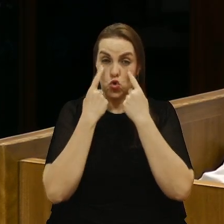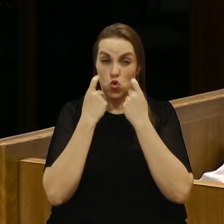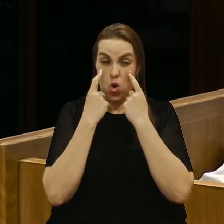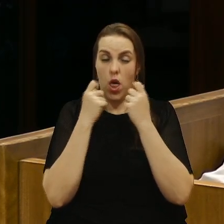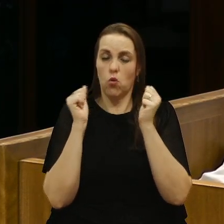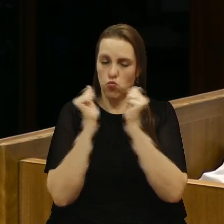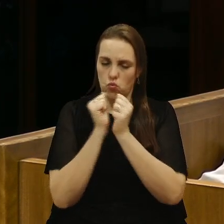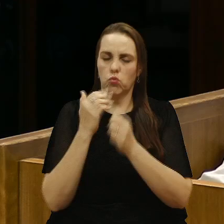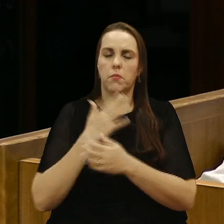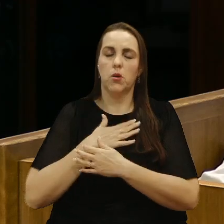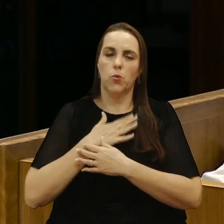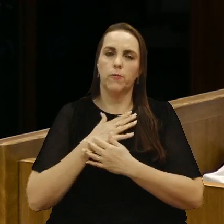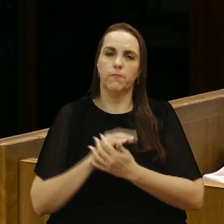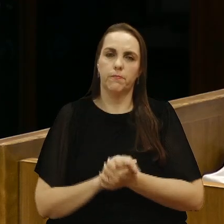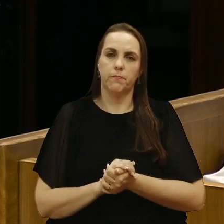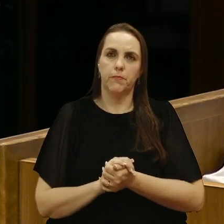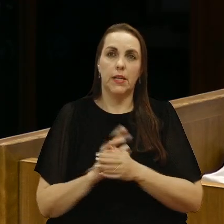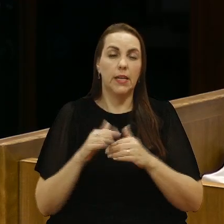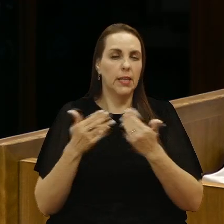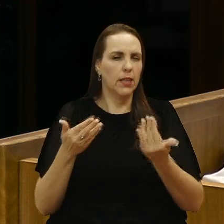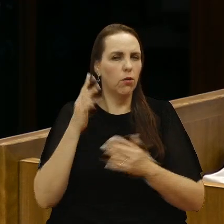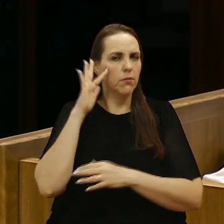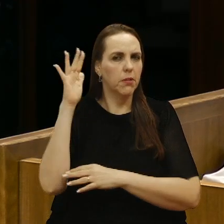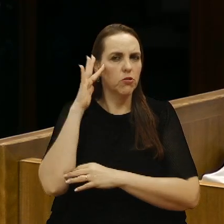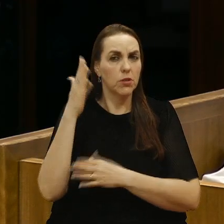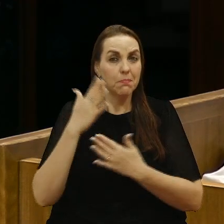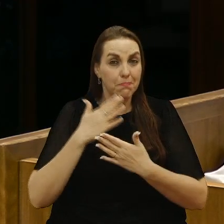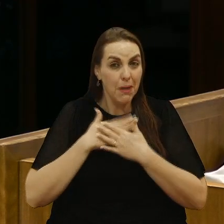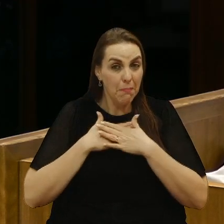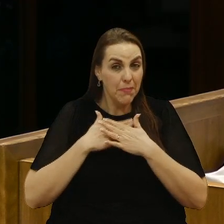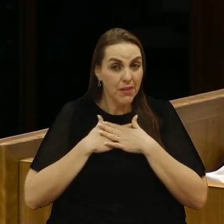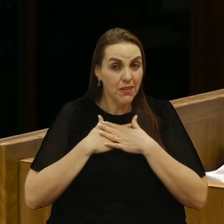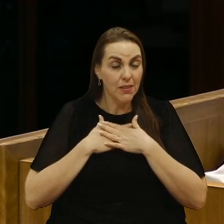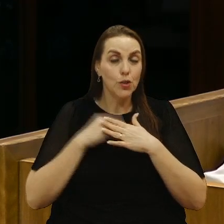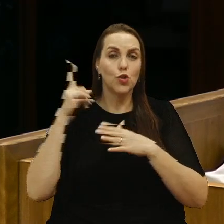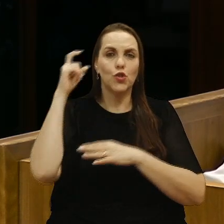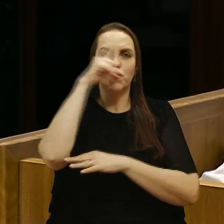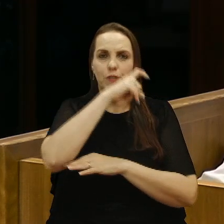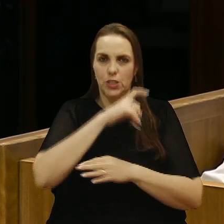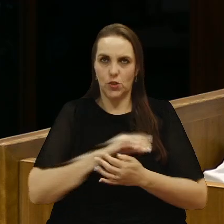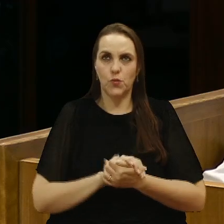comigo. Então, imagina para mim o quanto é difícil